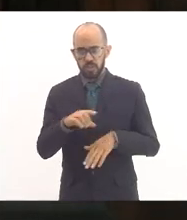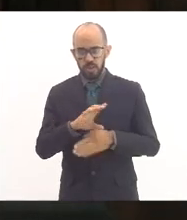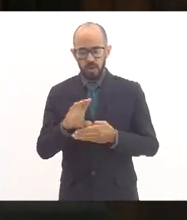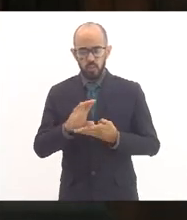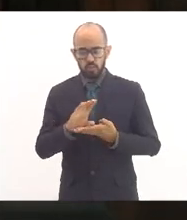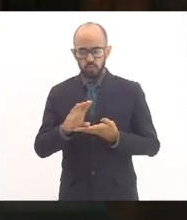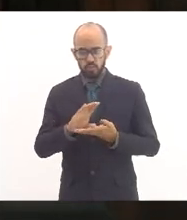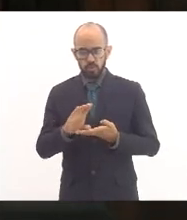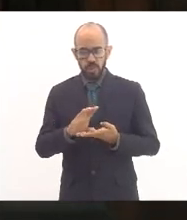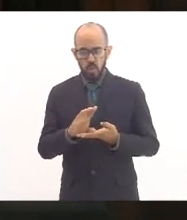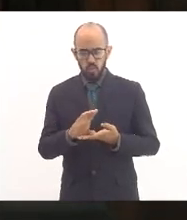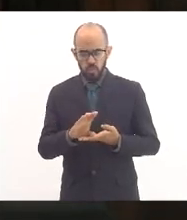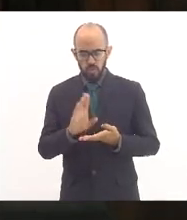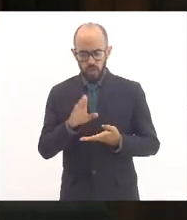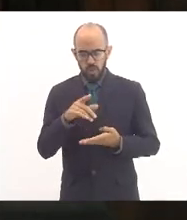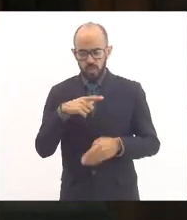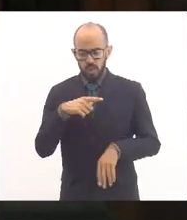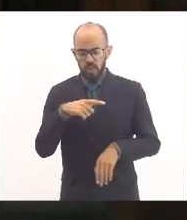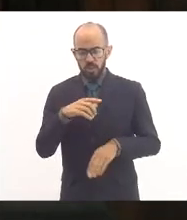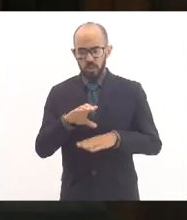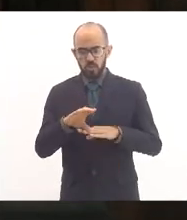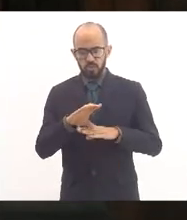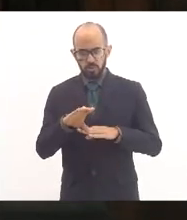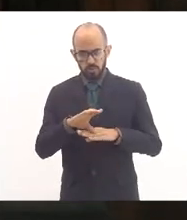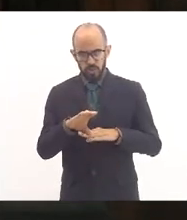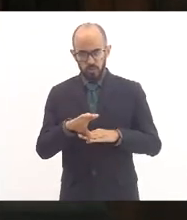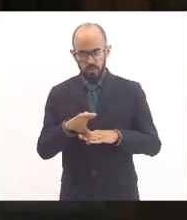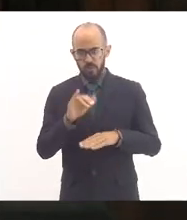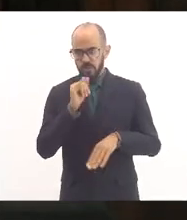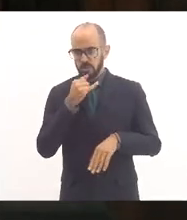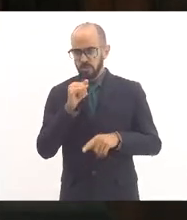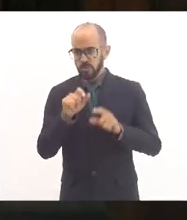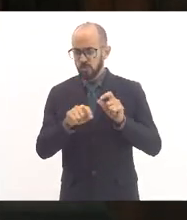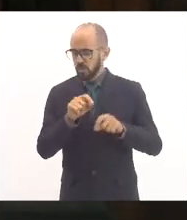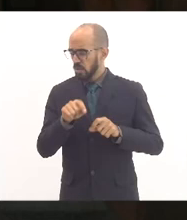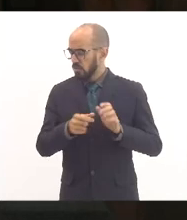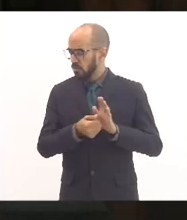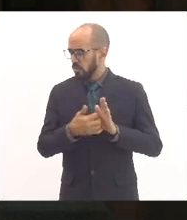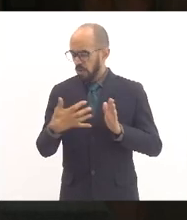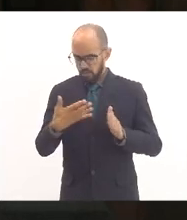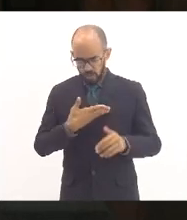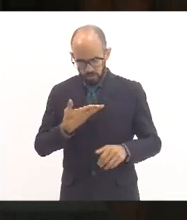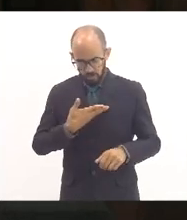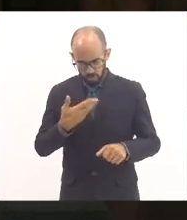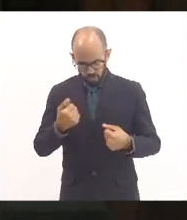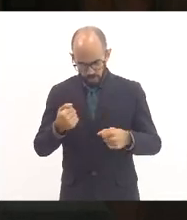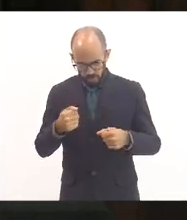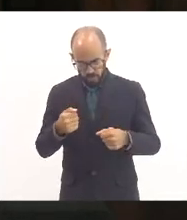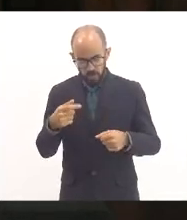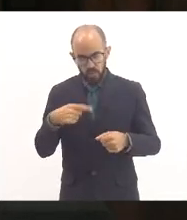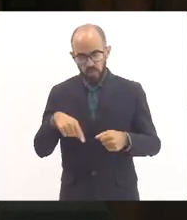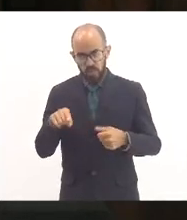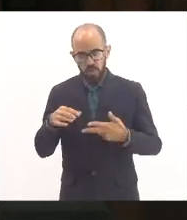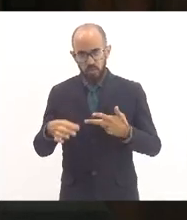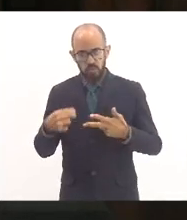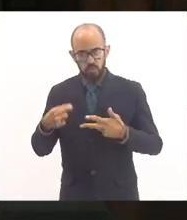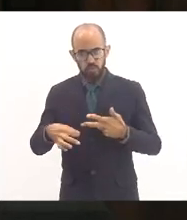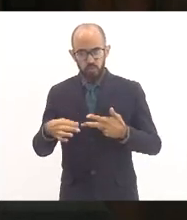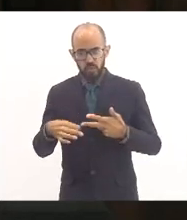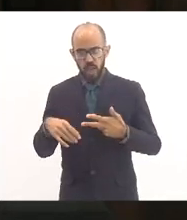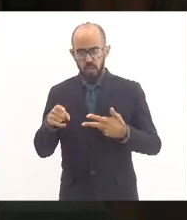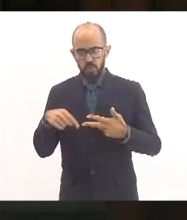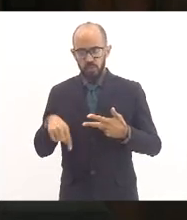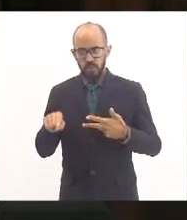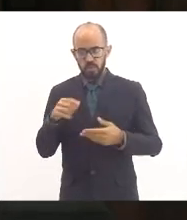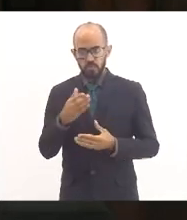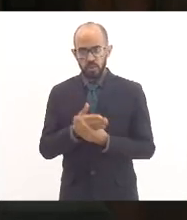Constituição está prevista na Constituição e infelizmente vários colegas precisam recorrer ao judiciário precisa